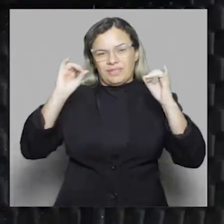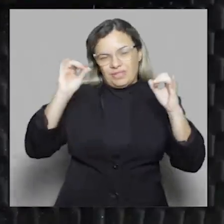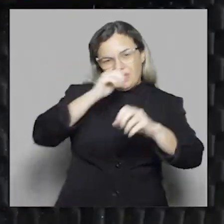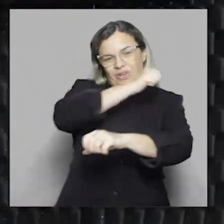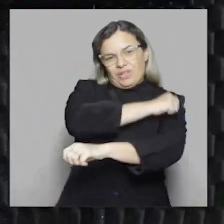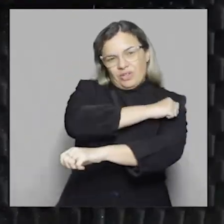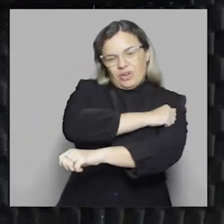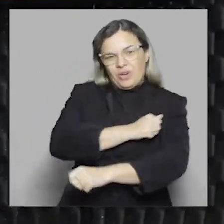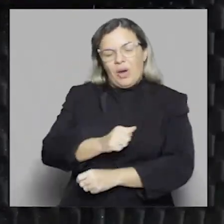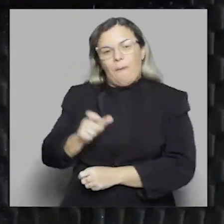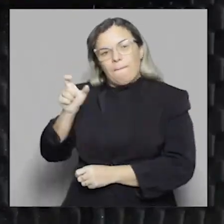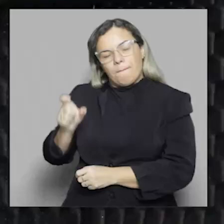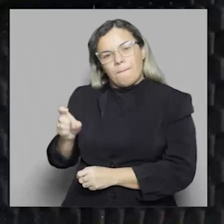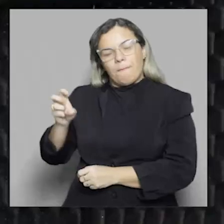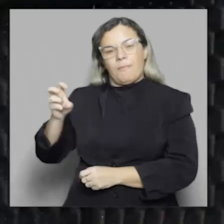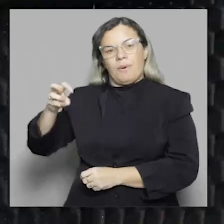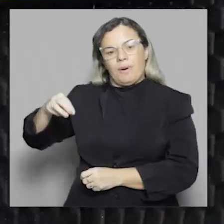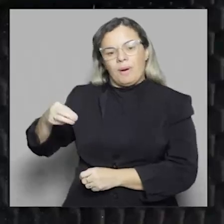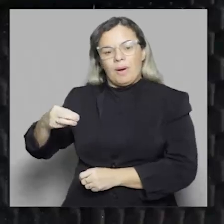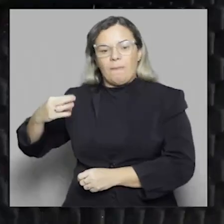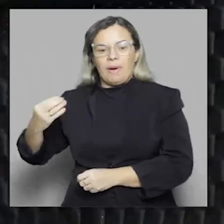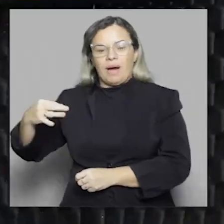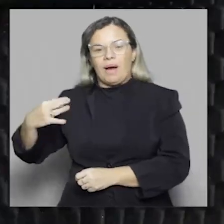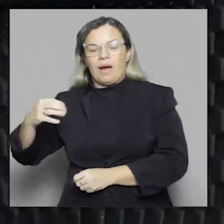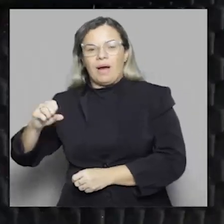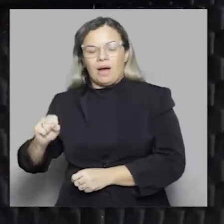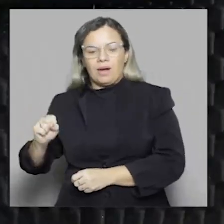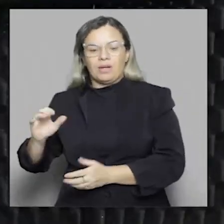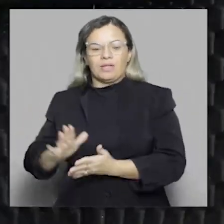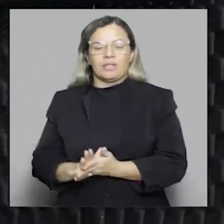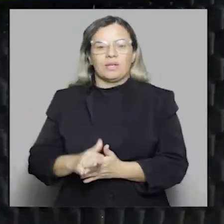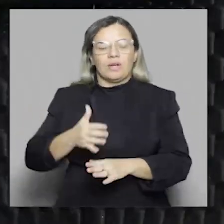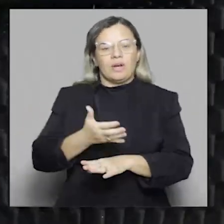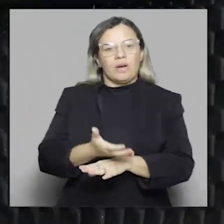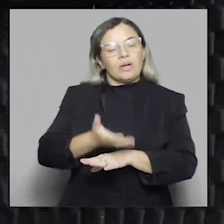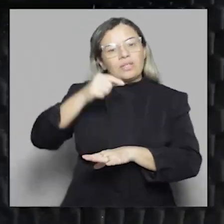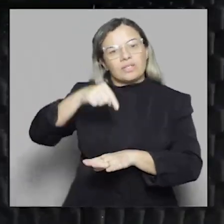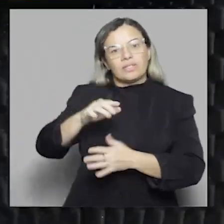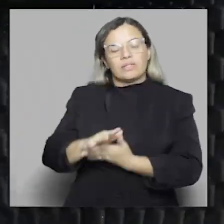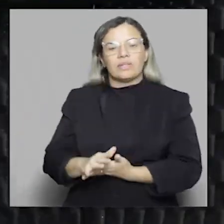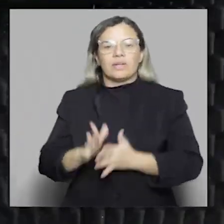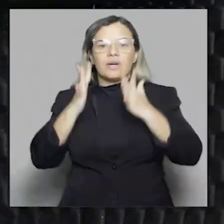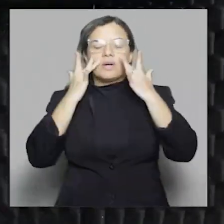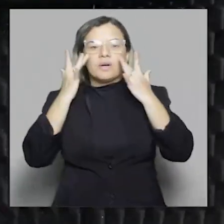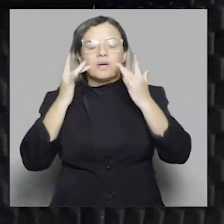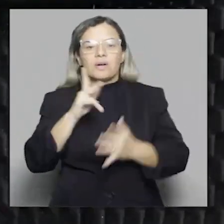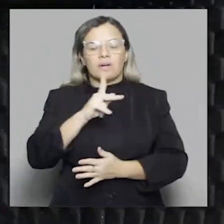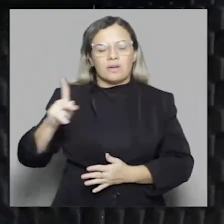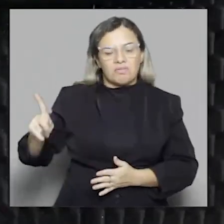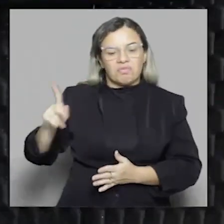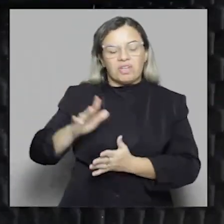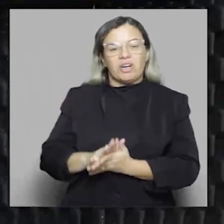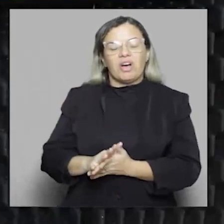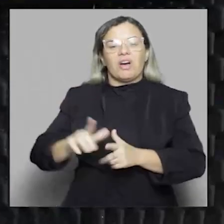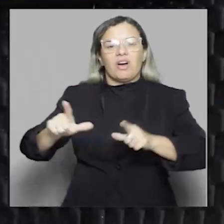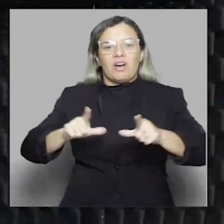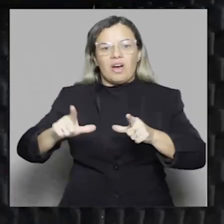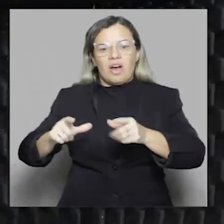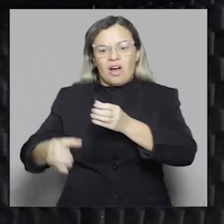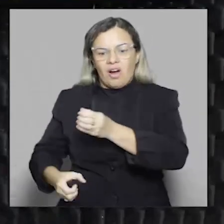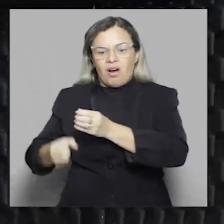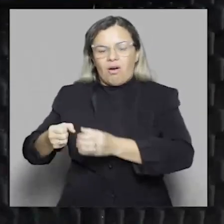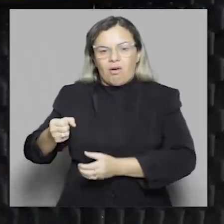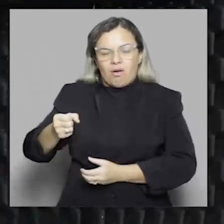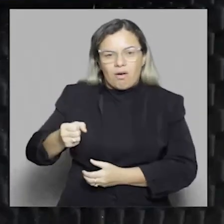Olá, gente. Professor Marcos Dominici, professor de arte, né? As condições aqui que a gente vai trabalhar hoje é de muleta, mas a gente não vai deixar de fazer